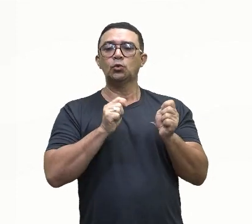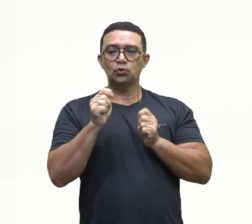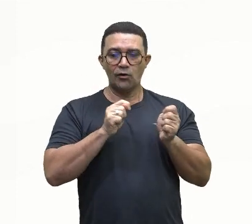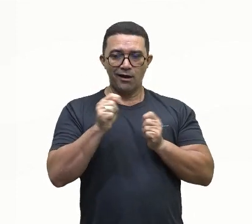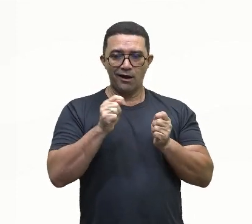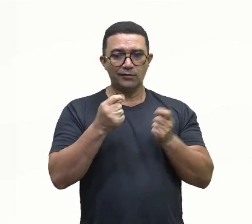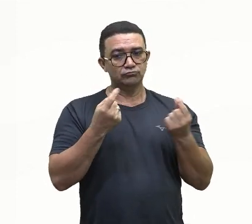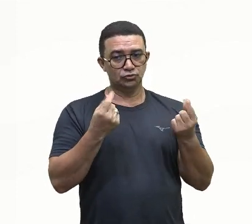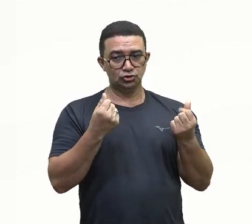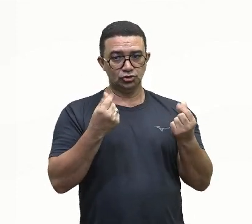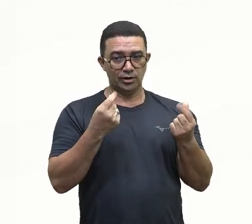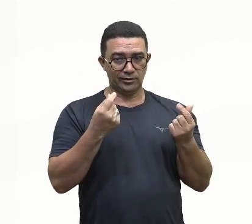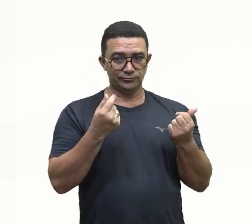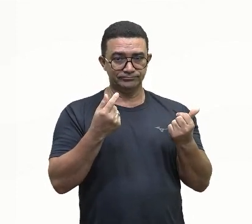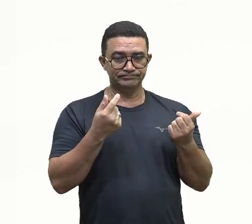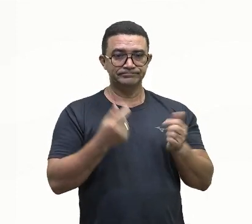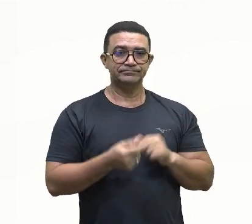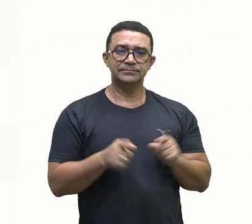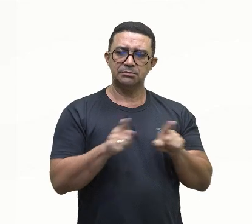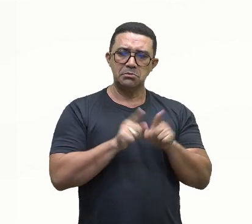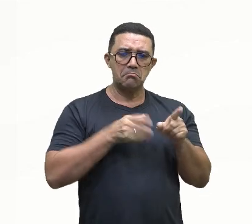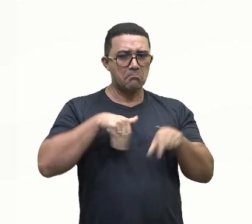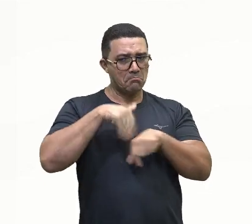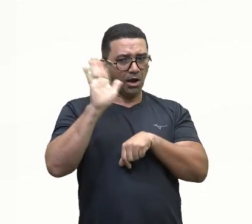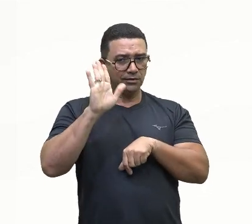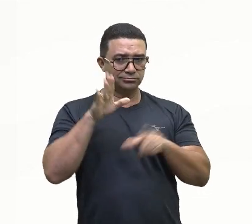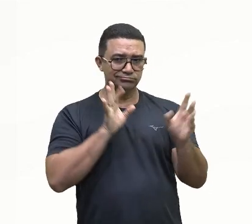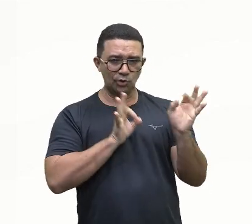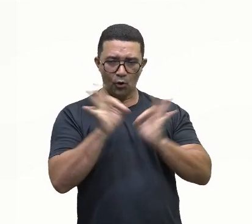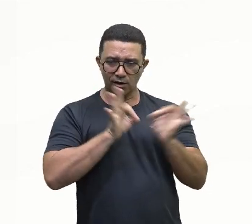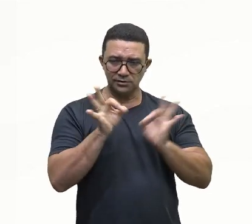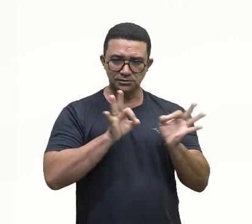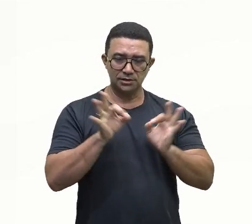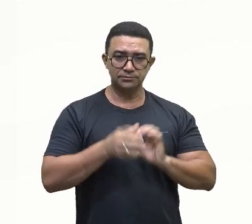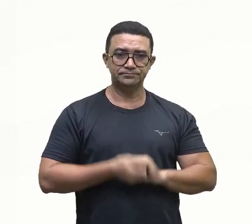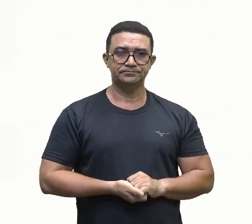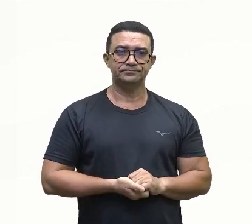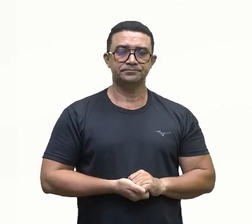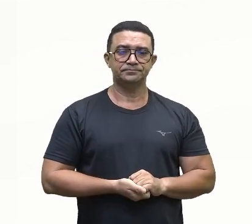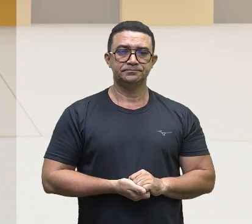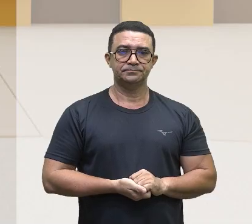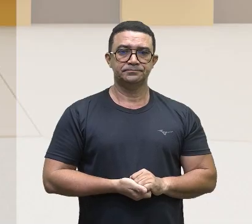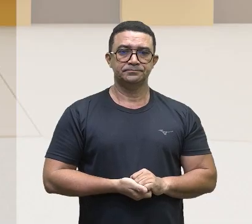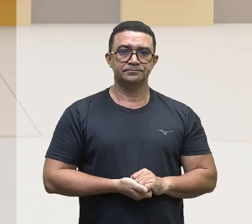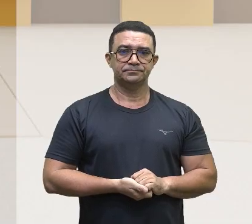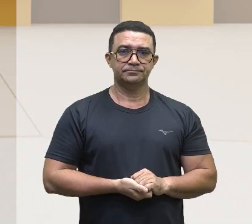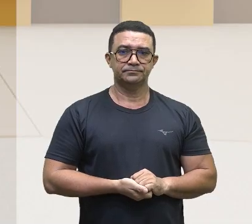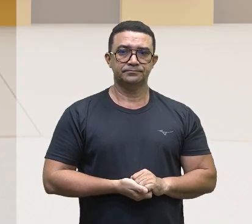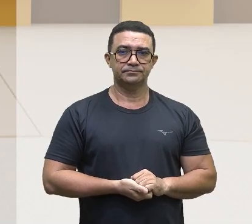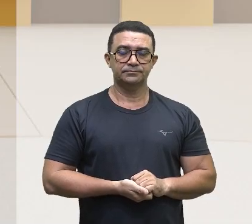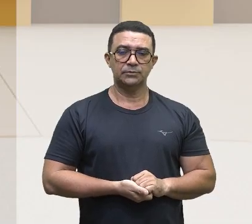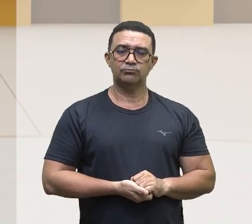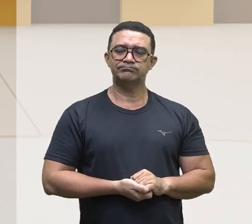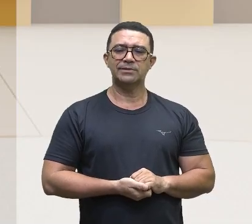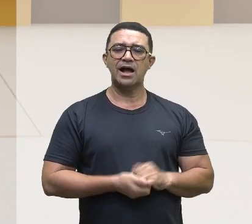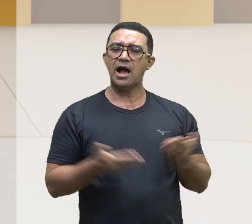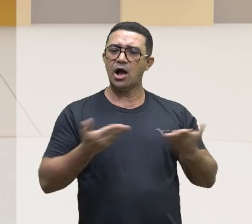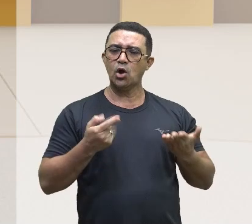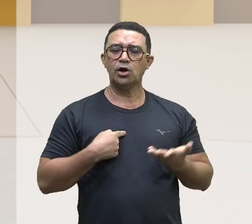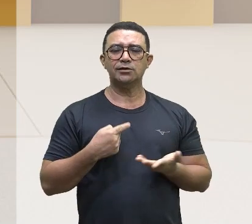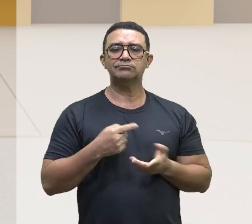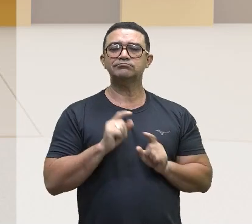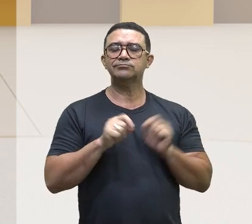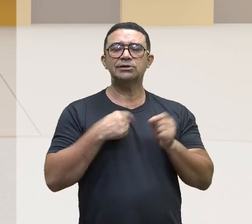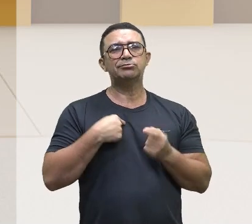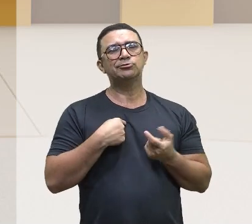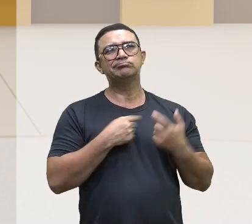financeira mais equilibrada, mais organizada. Agora, vejam aqui comigo. Vamos pensar um pouquinho, vamos fazer